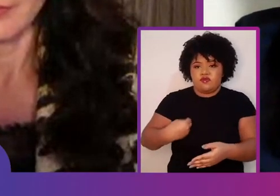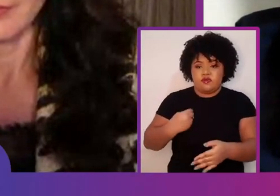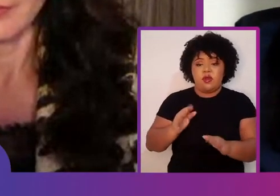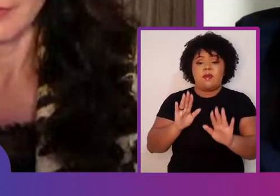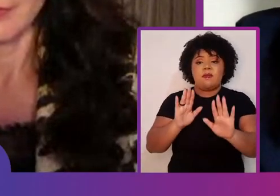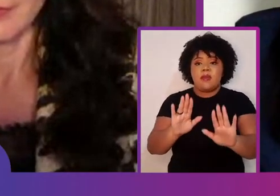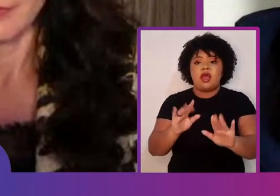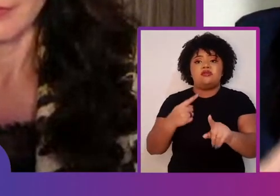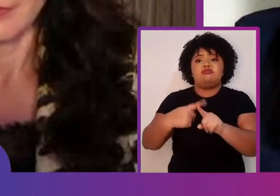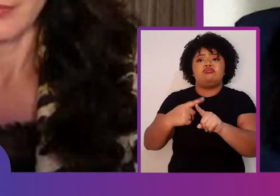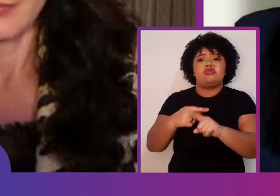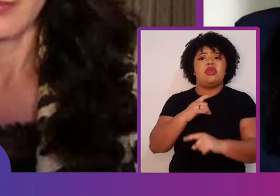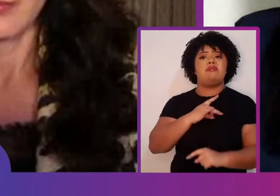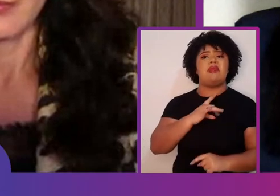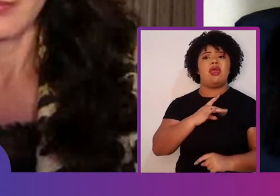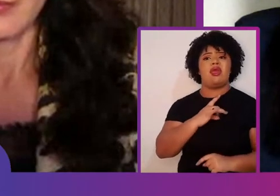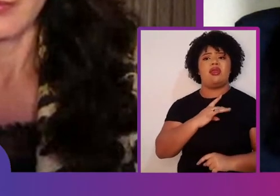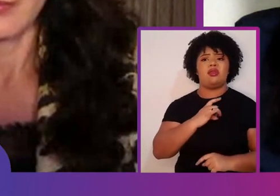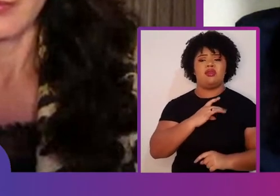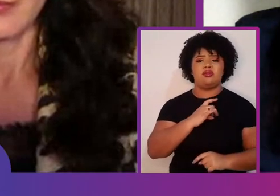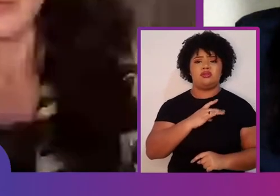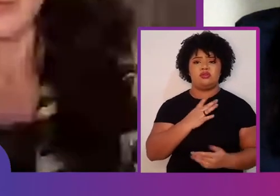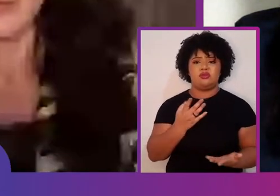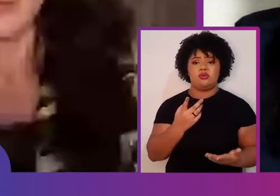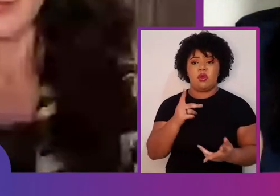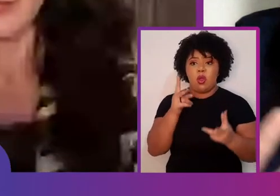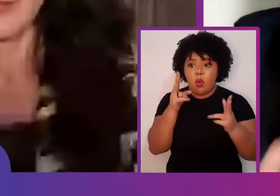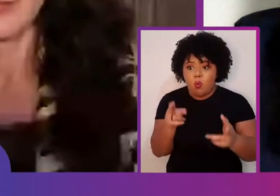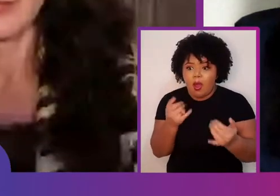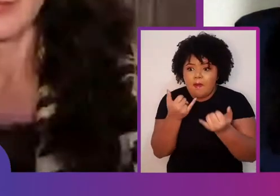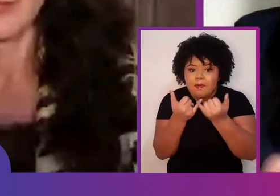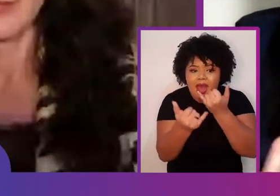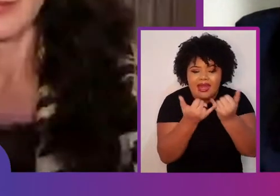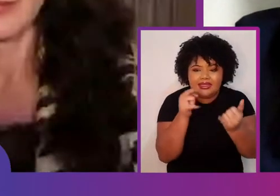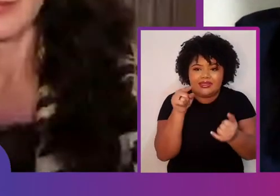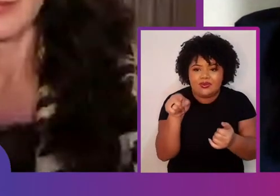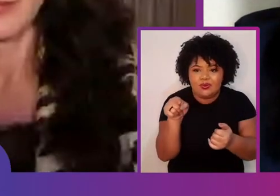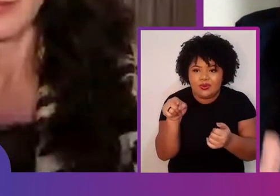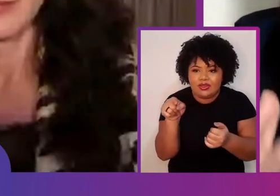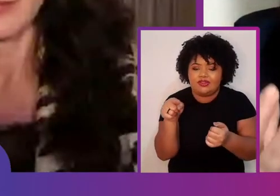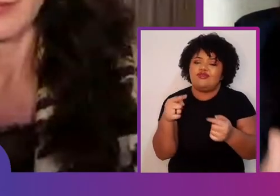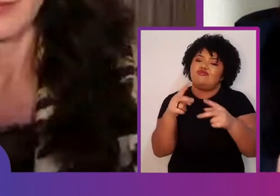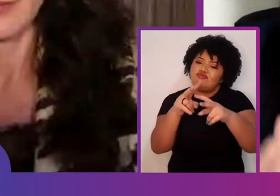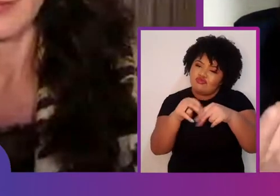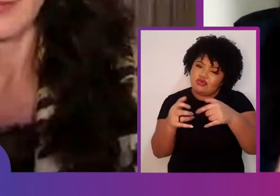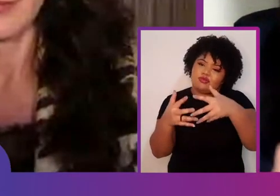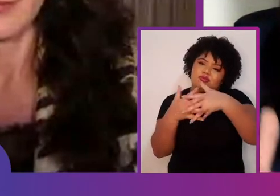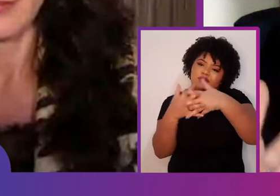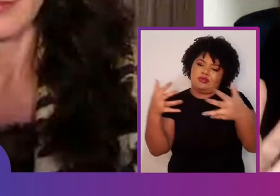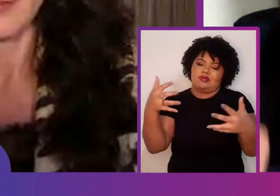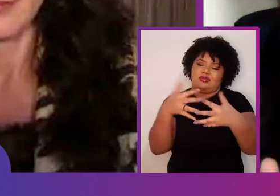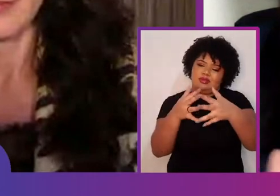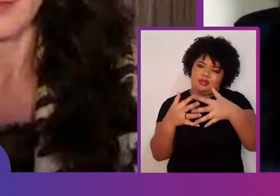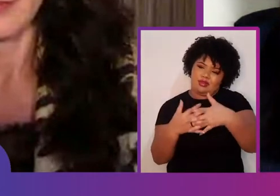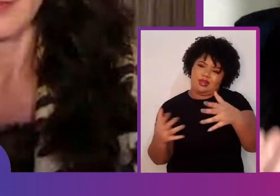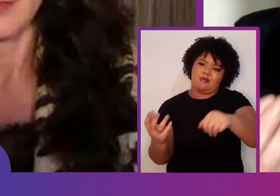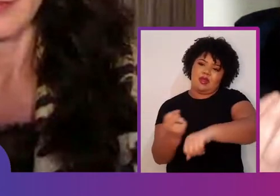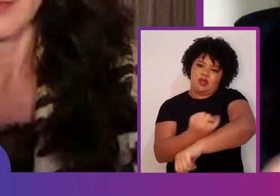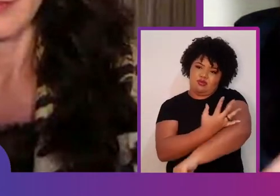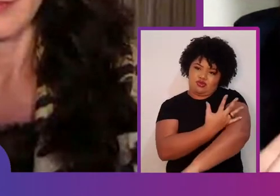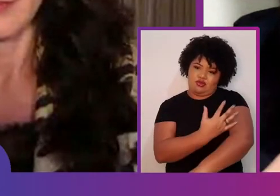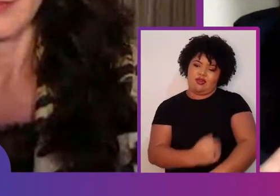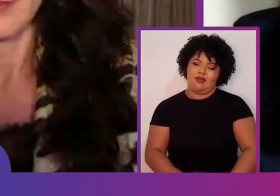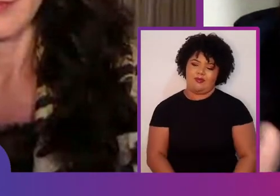tem medo de tudo que é parecido com isso? Porque o sistema emocional, justamente porque ele não tem